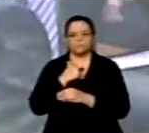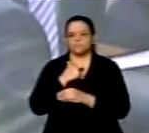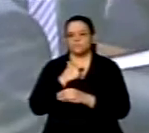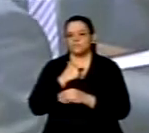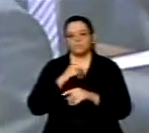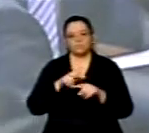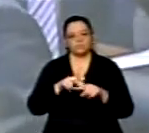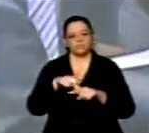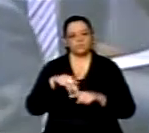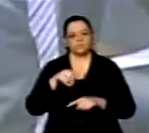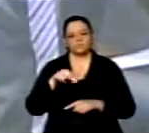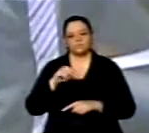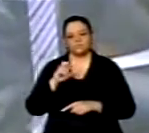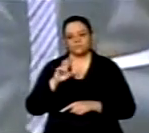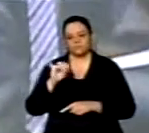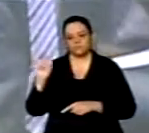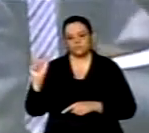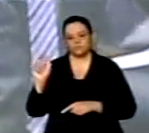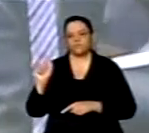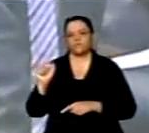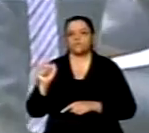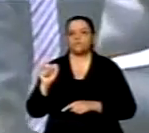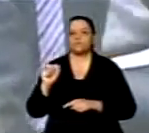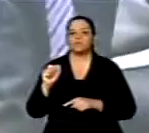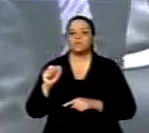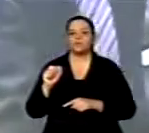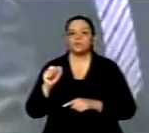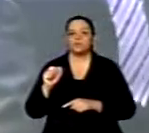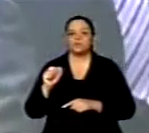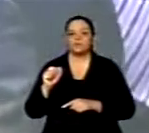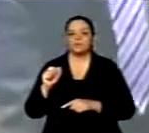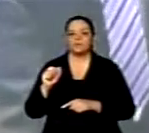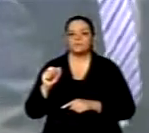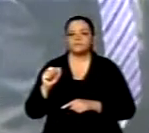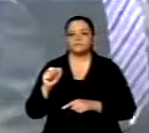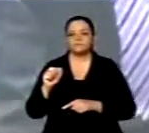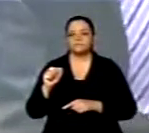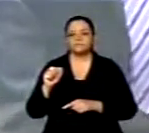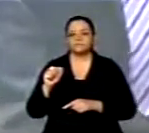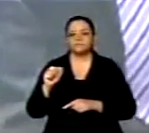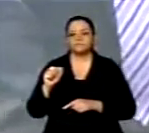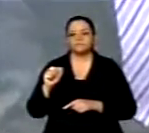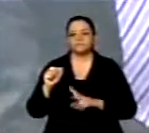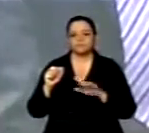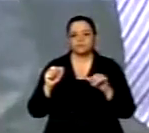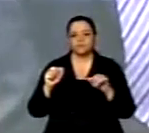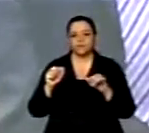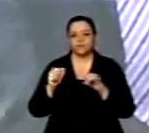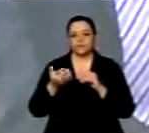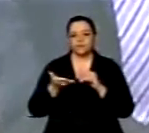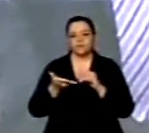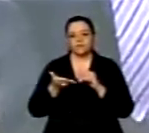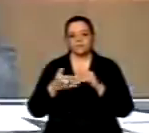a minoria, lamentavelmente, ao final de um processo legislativo, vai encaminhar, sim.